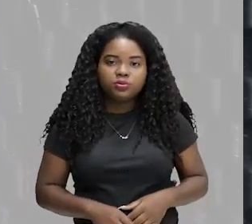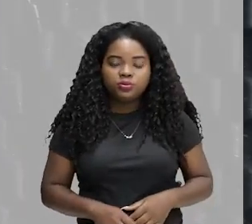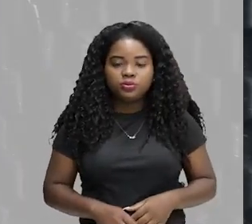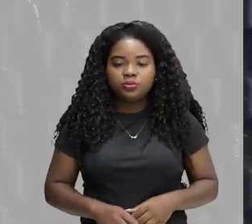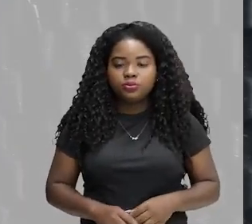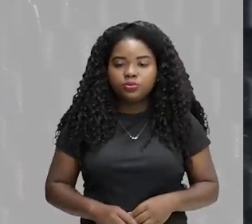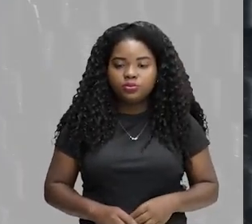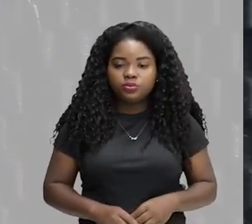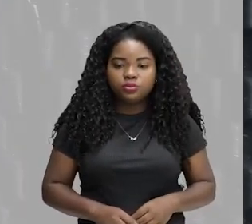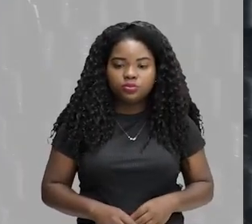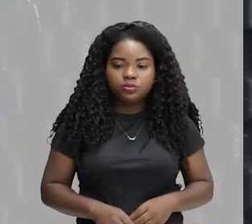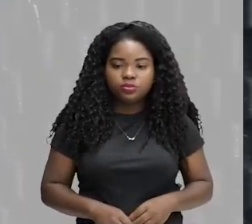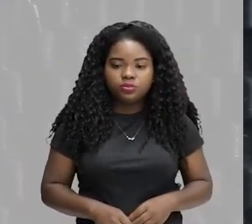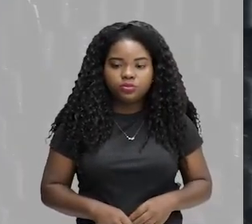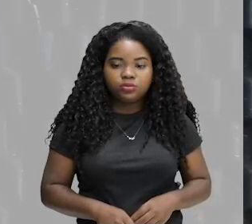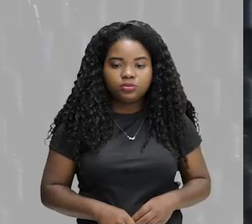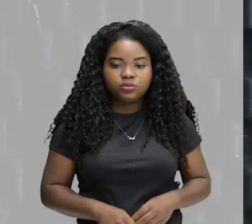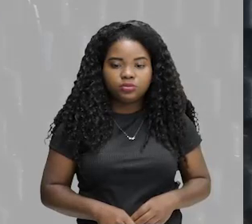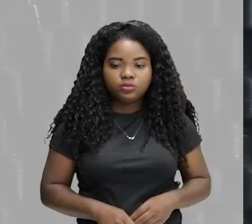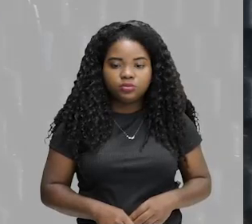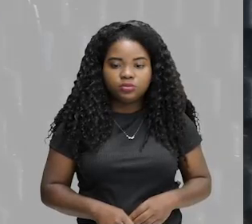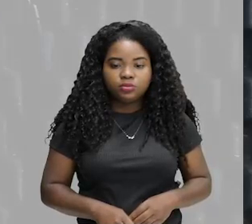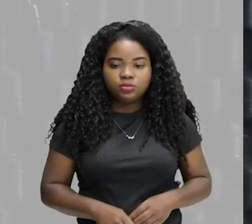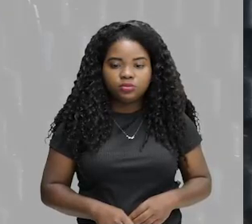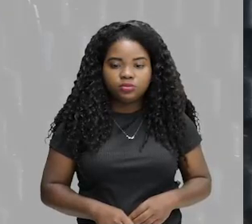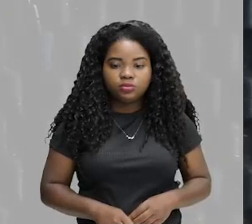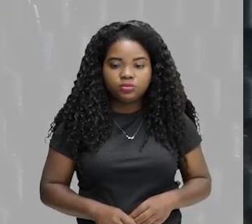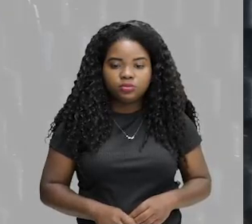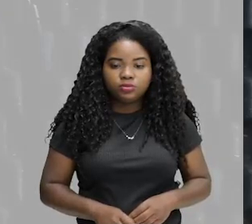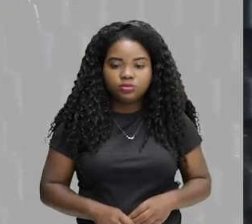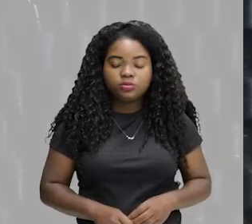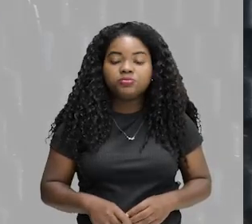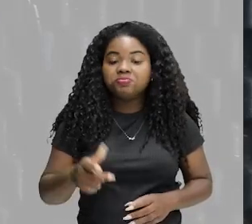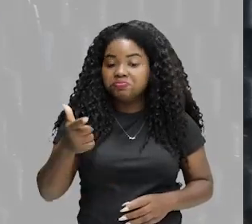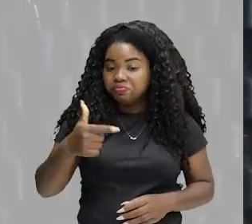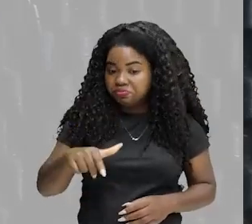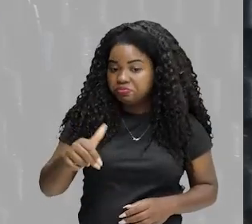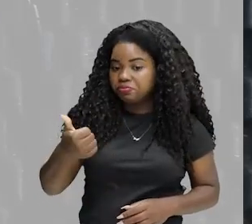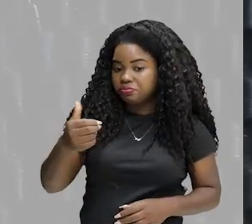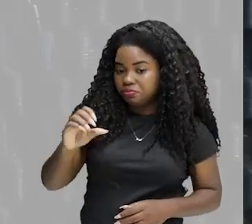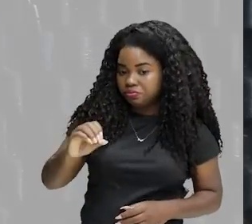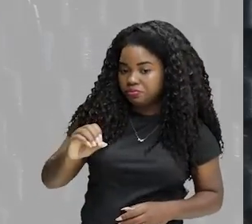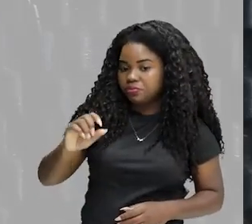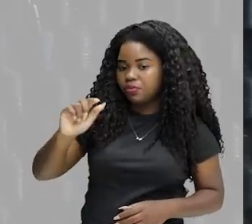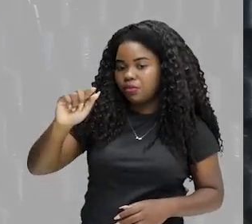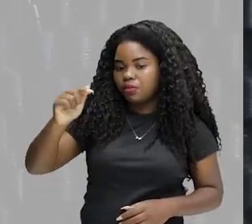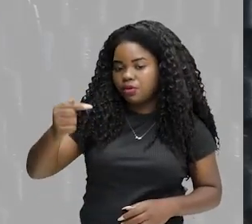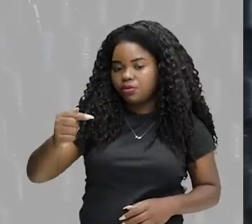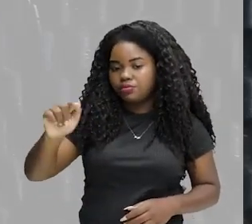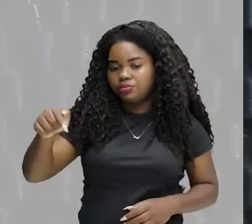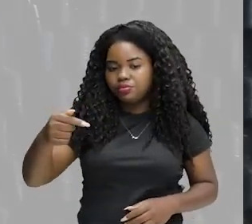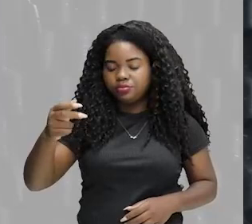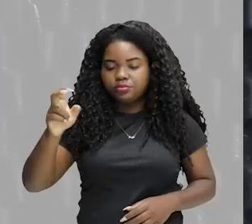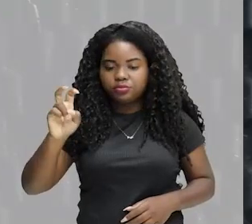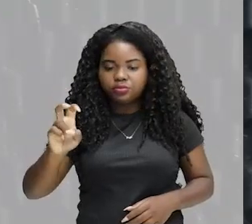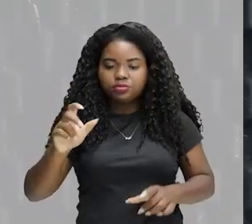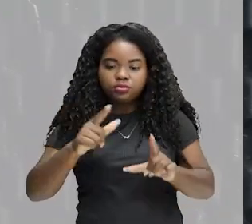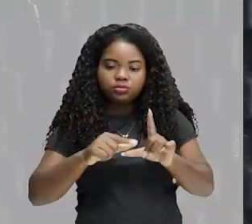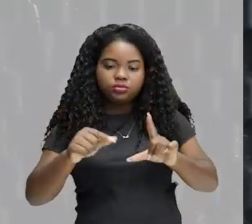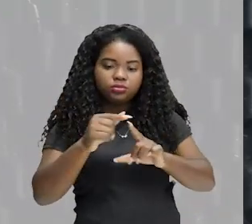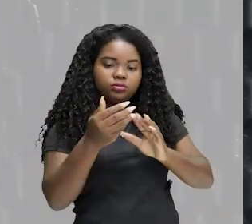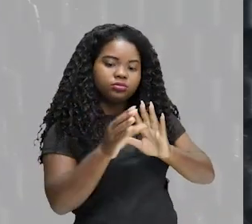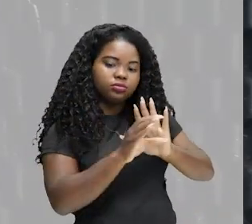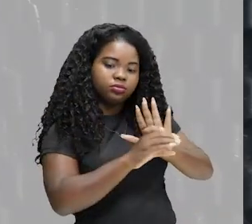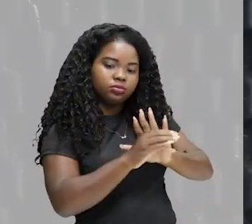base 10, sendo menor do que 7,5. Aqui, novamente, eu estou aplicando a definição de logaritmo.